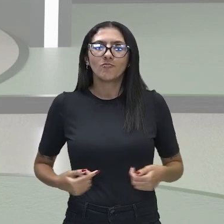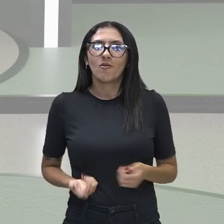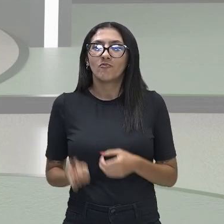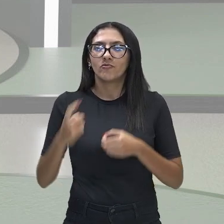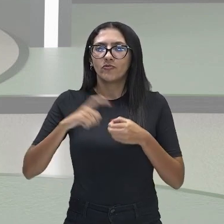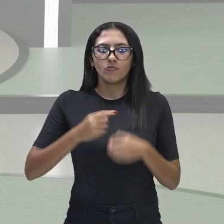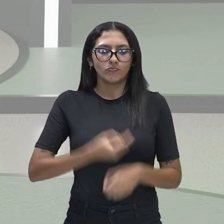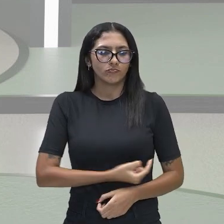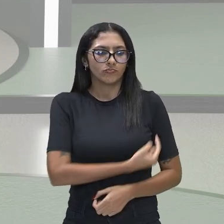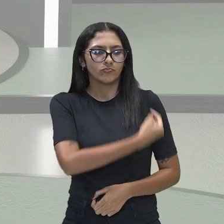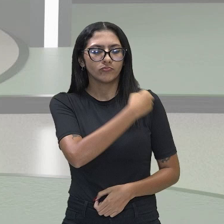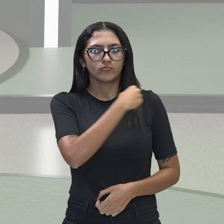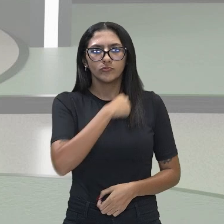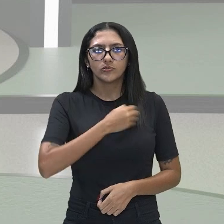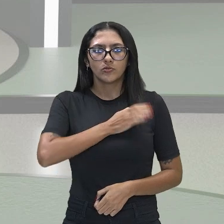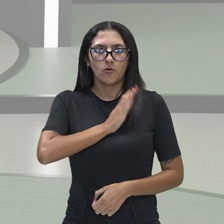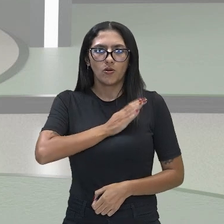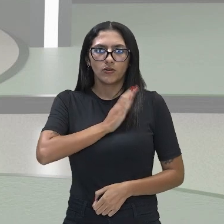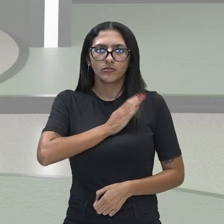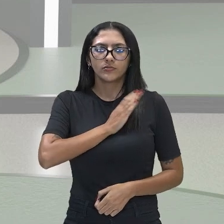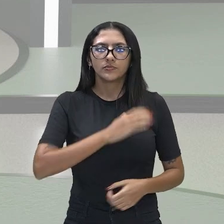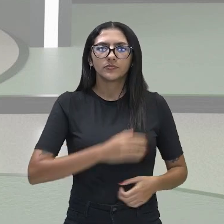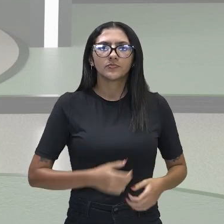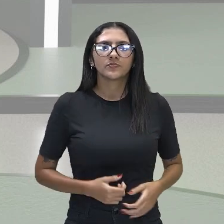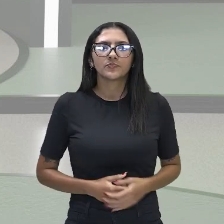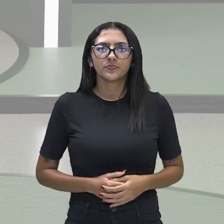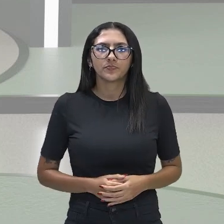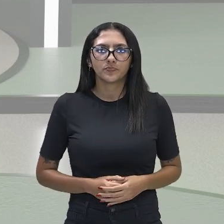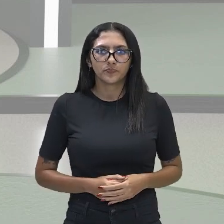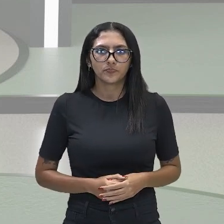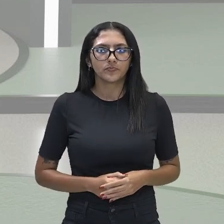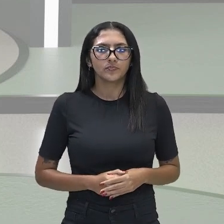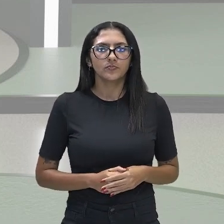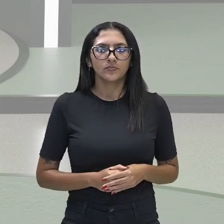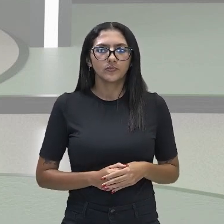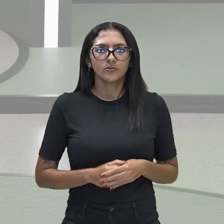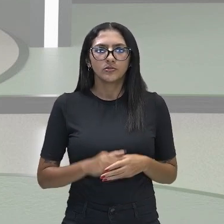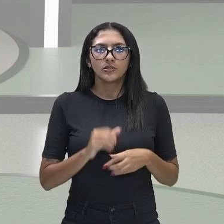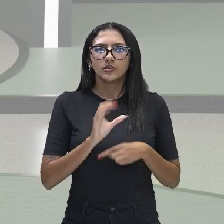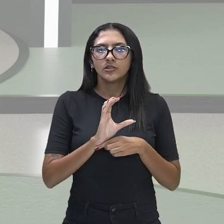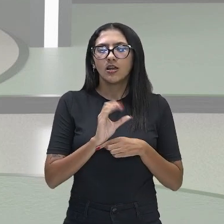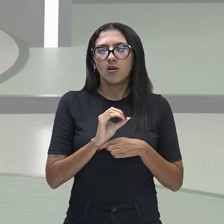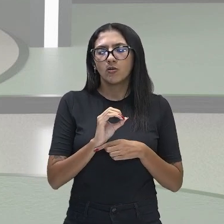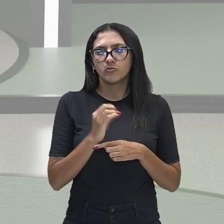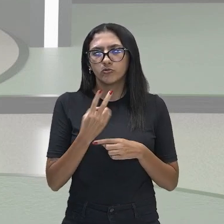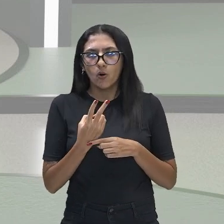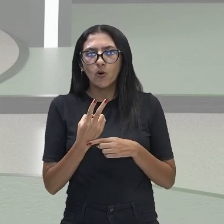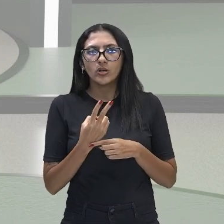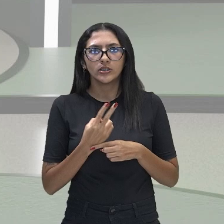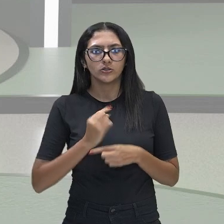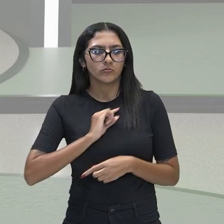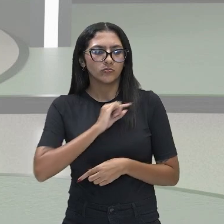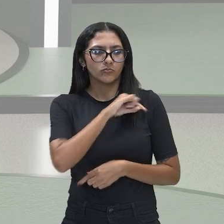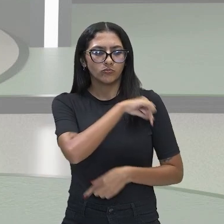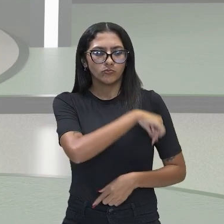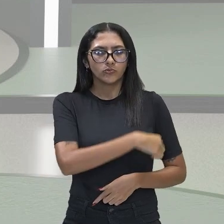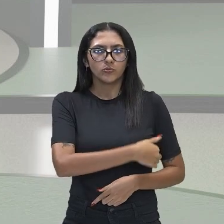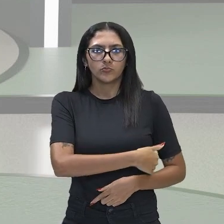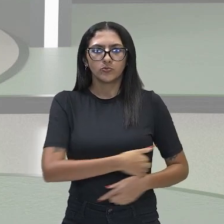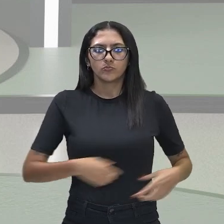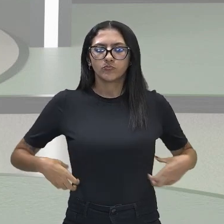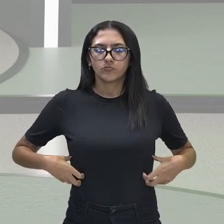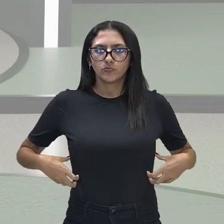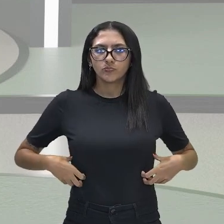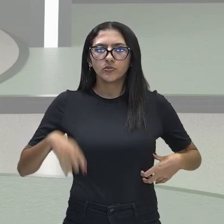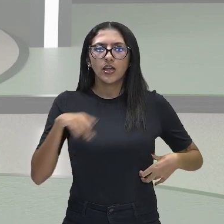para o coração. Quando o sangue com gás carbônico sai do coração e chega nos pulmões, ele vai